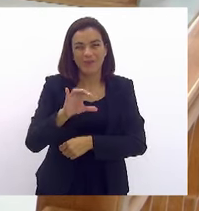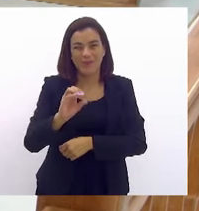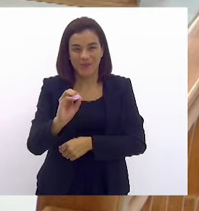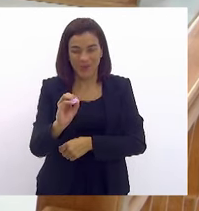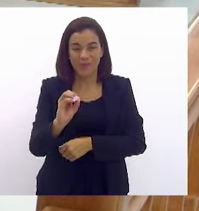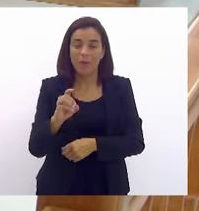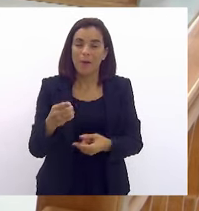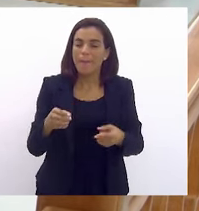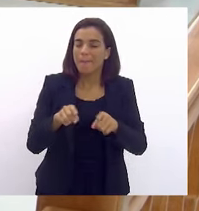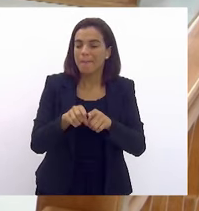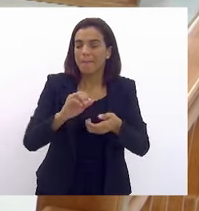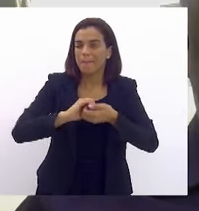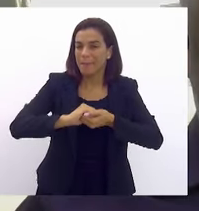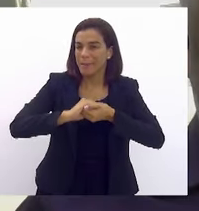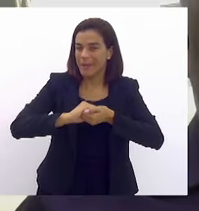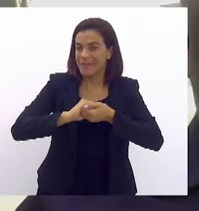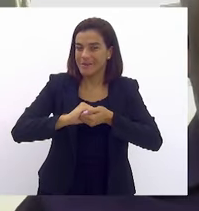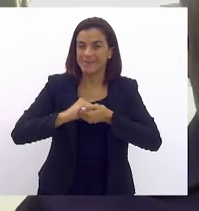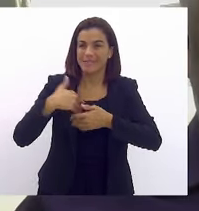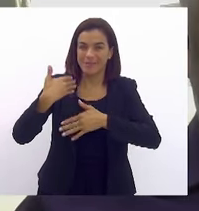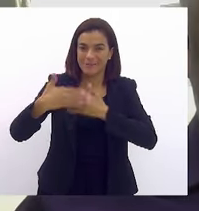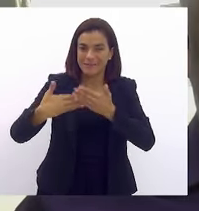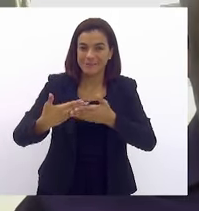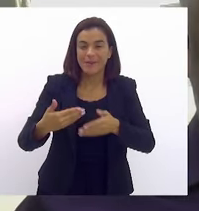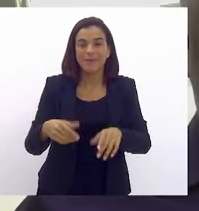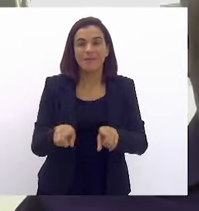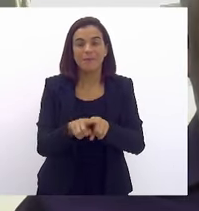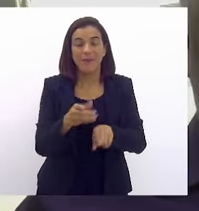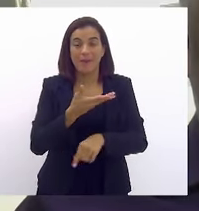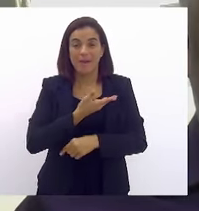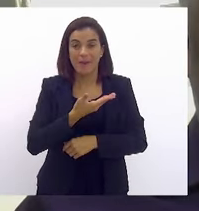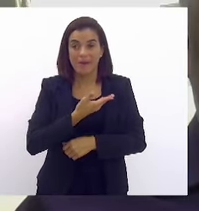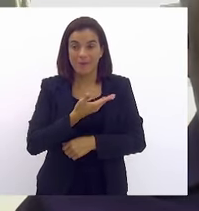um parceiraço nessa jornada. Também meu querido amigo,